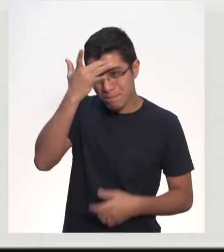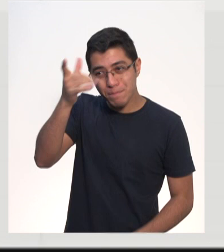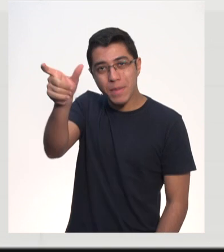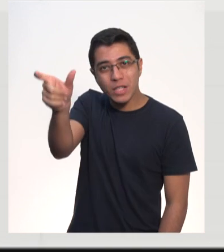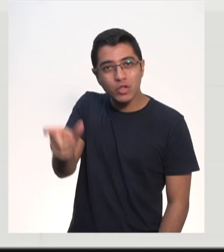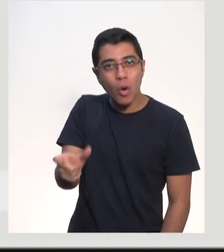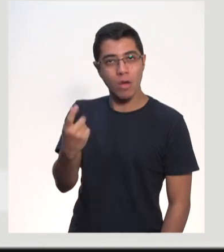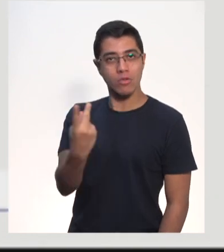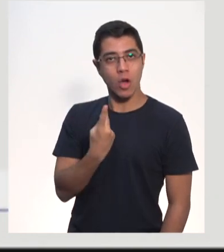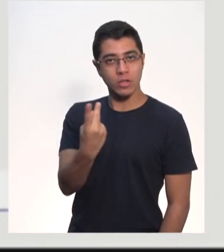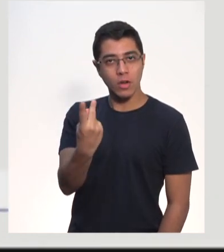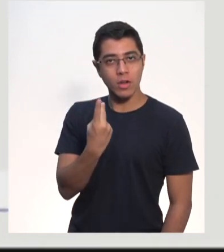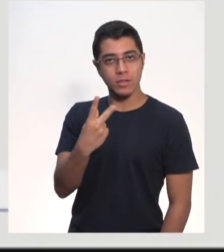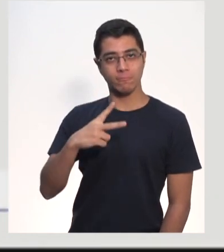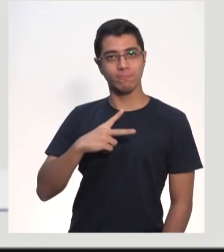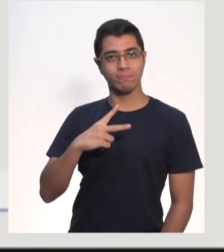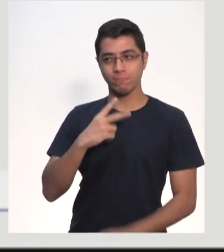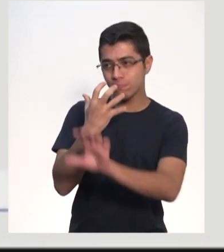em Chat,